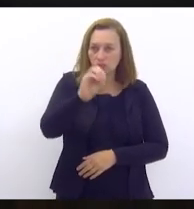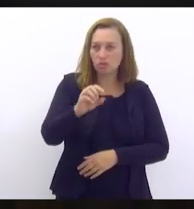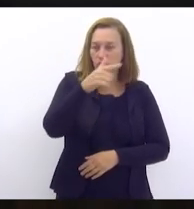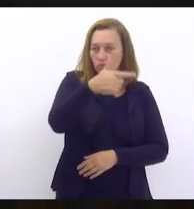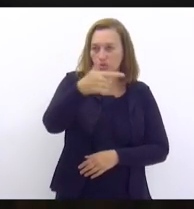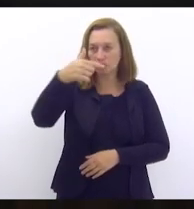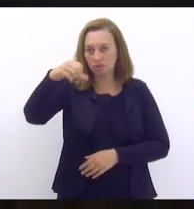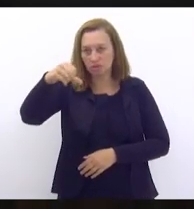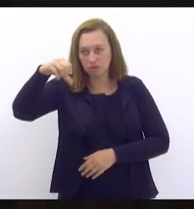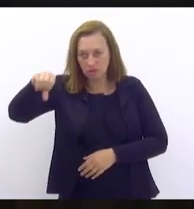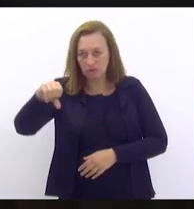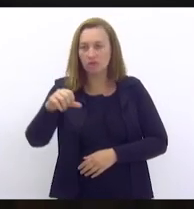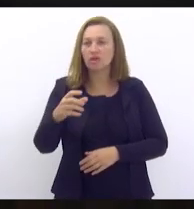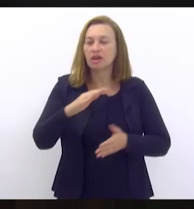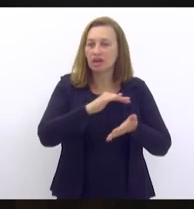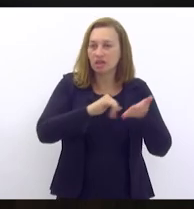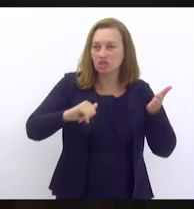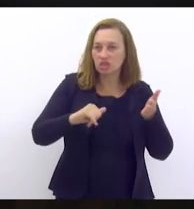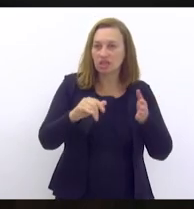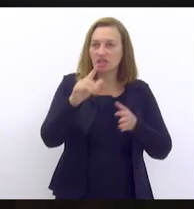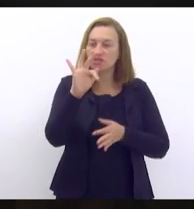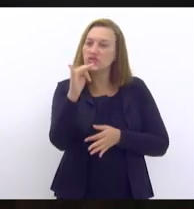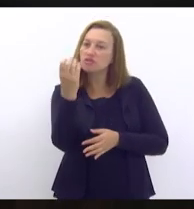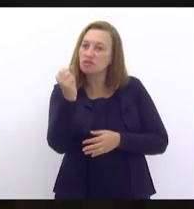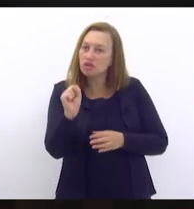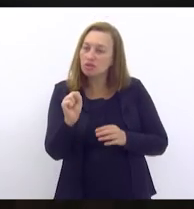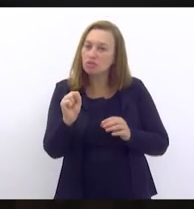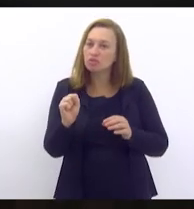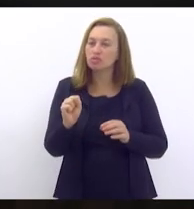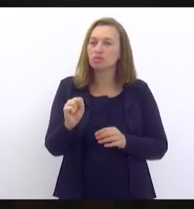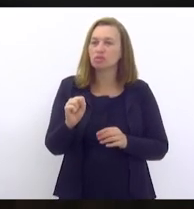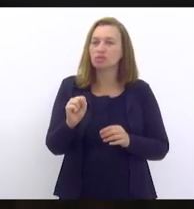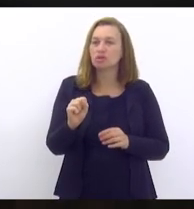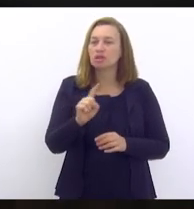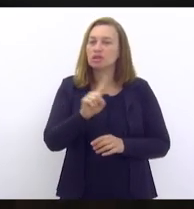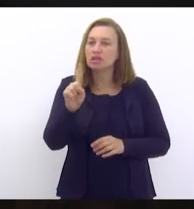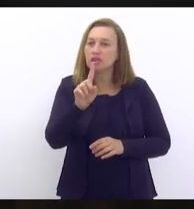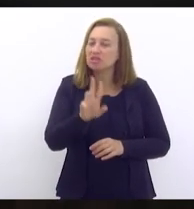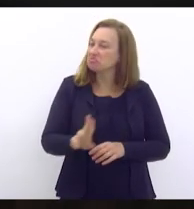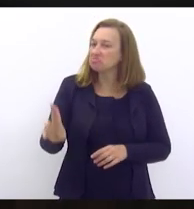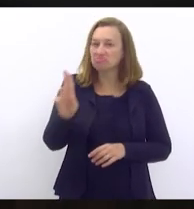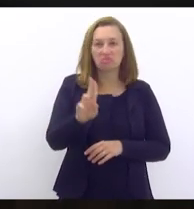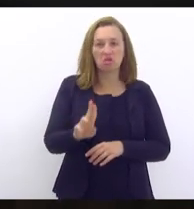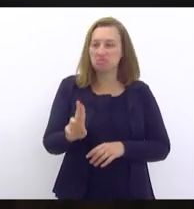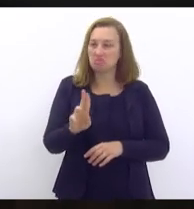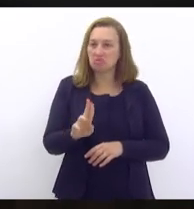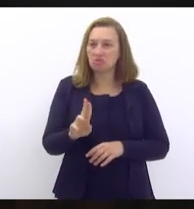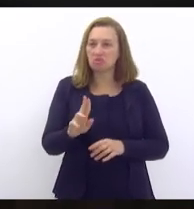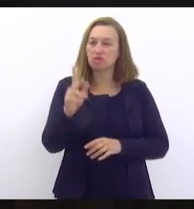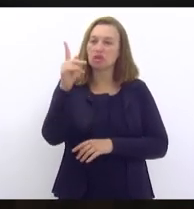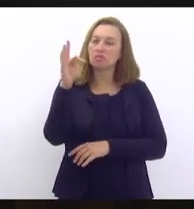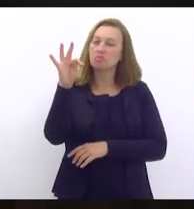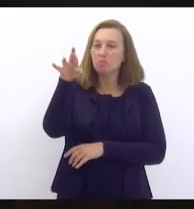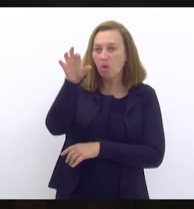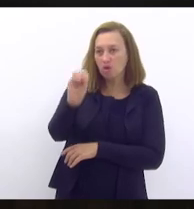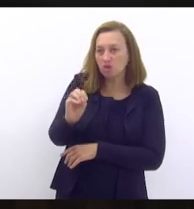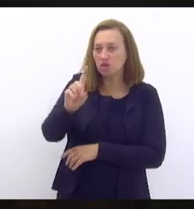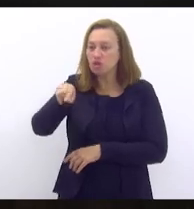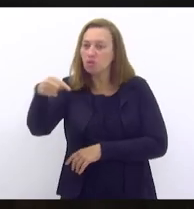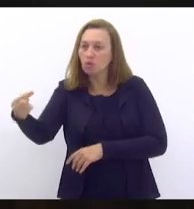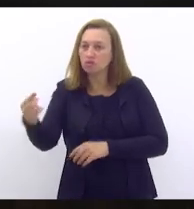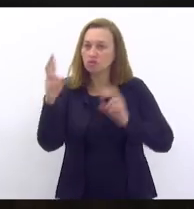sobre o alinhamento e a retirada de fios em desuso existente em postes de sustentação e da